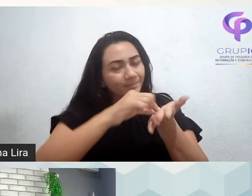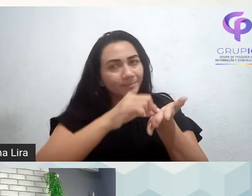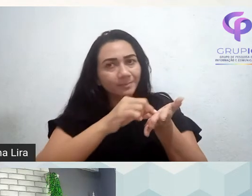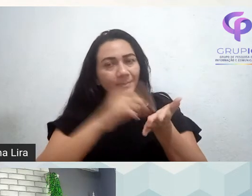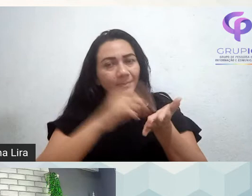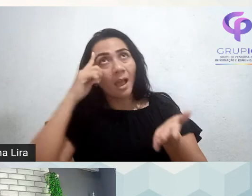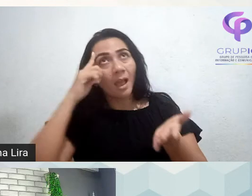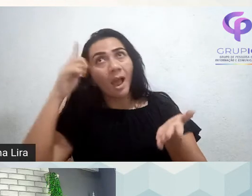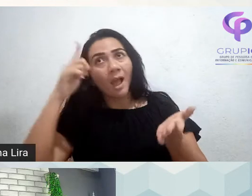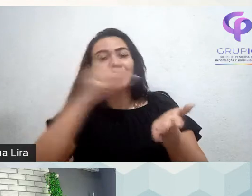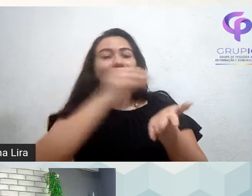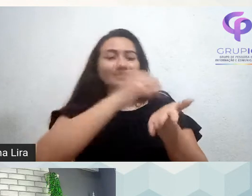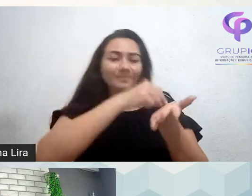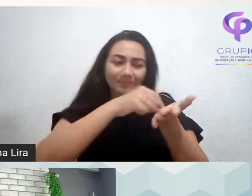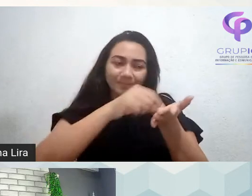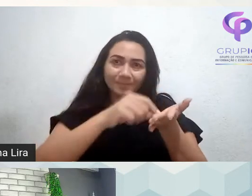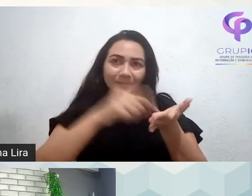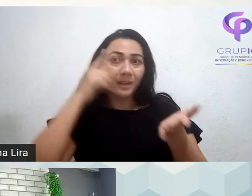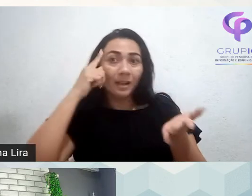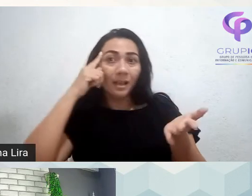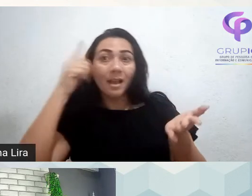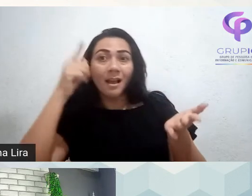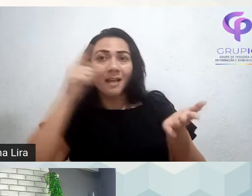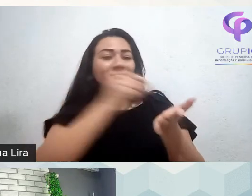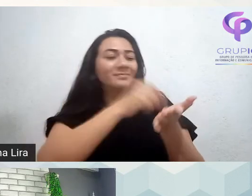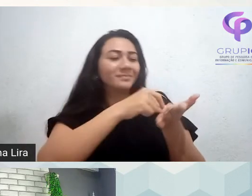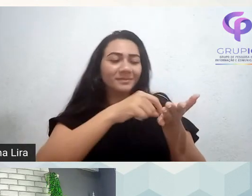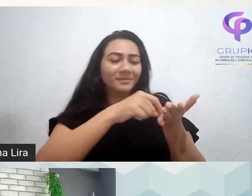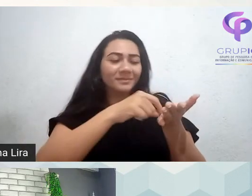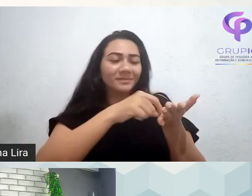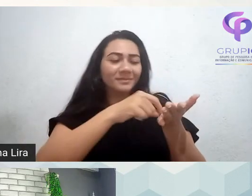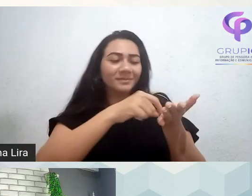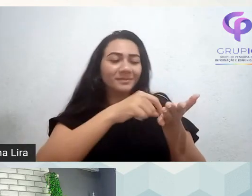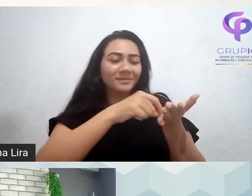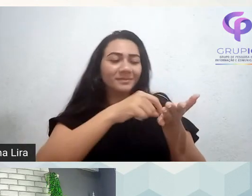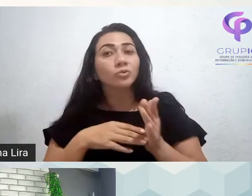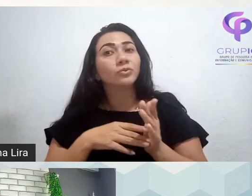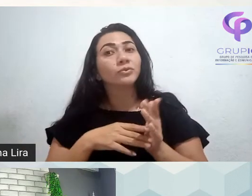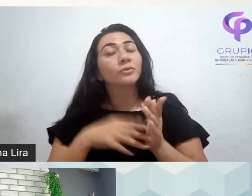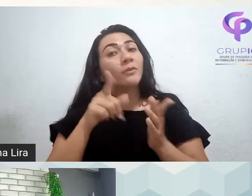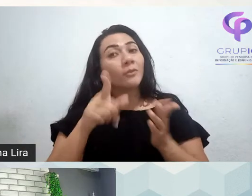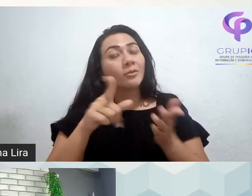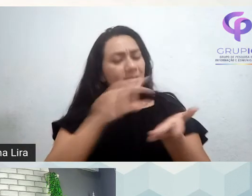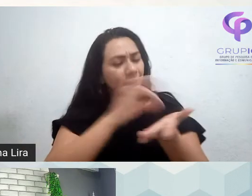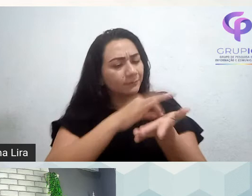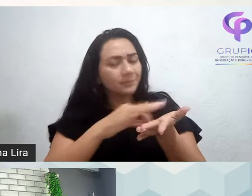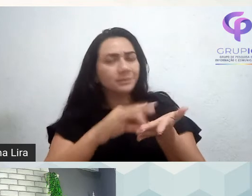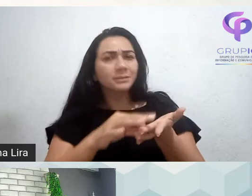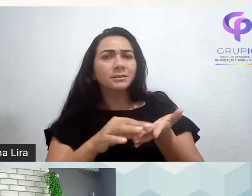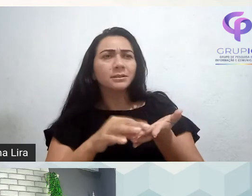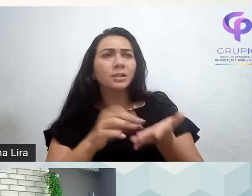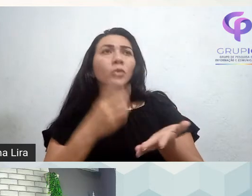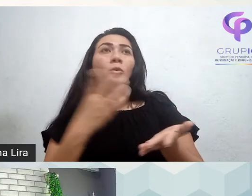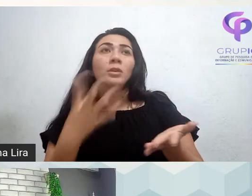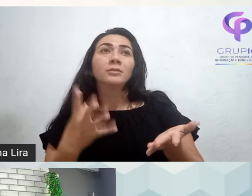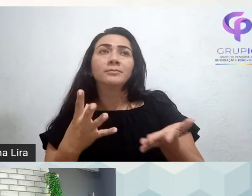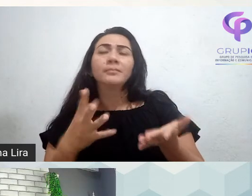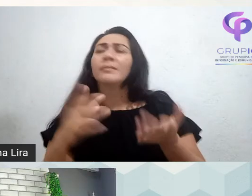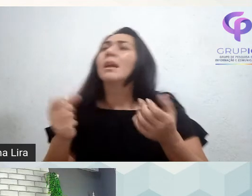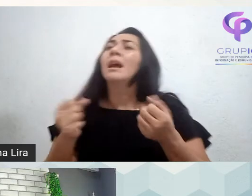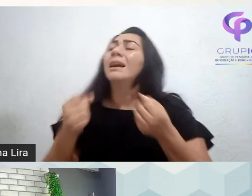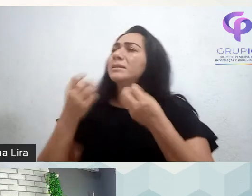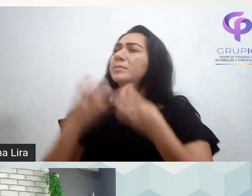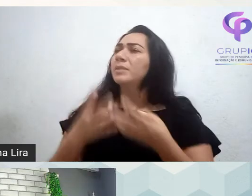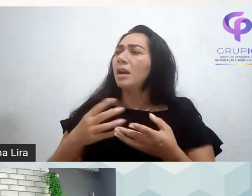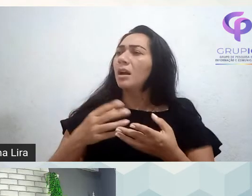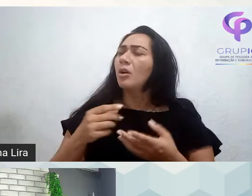fiz de todas as atividades, de todas as ações, de todos os profissionais, e agora eu vou explicar na minha justificativa o porquê desse valor, ou o